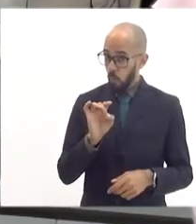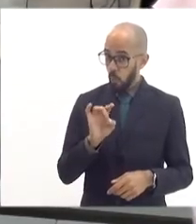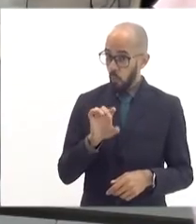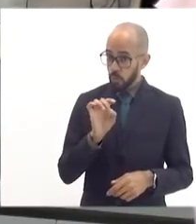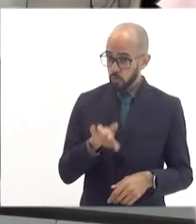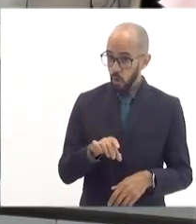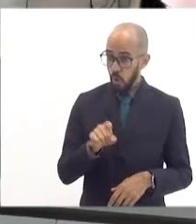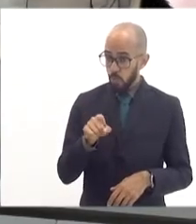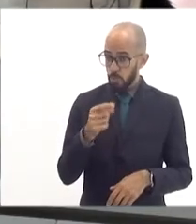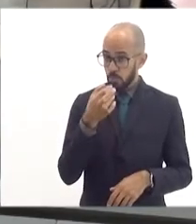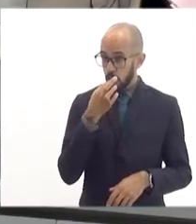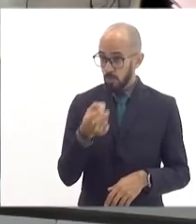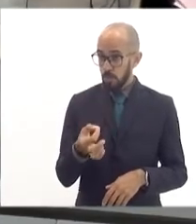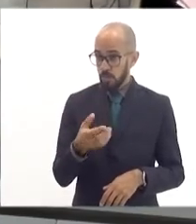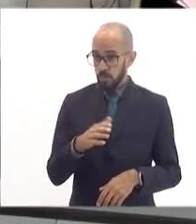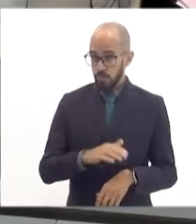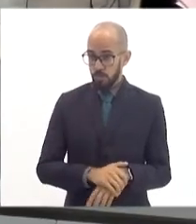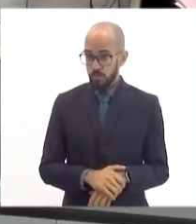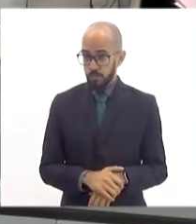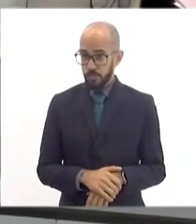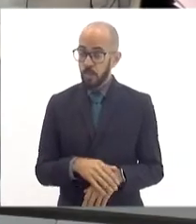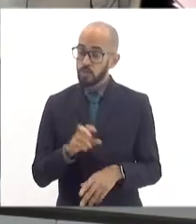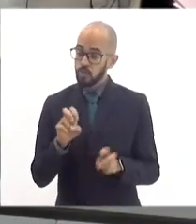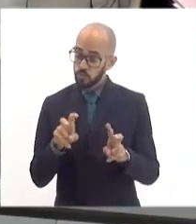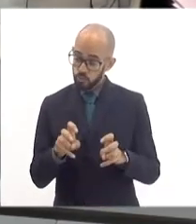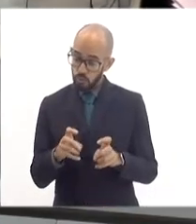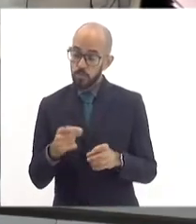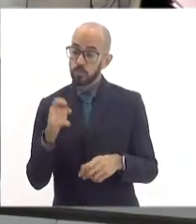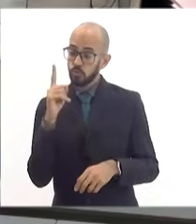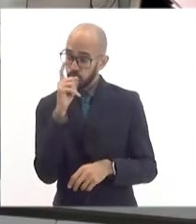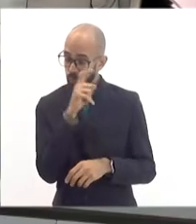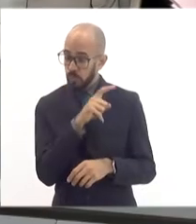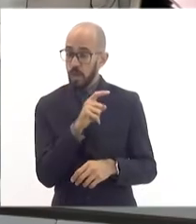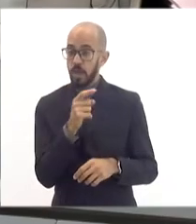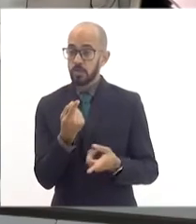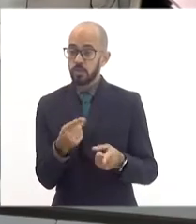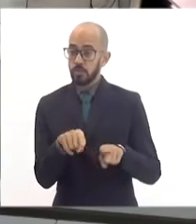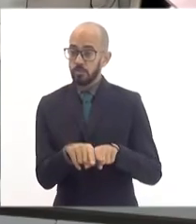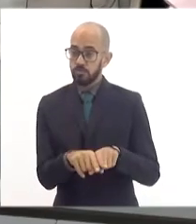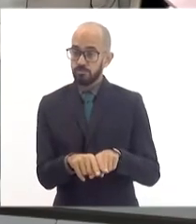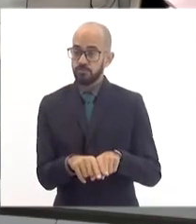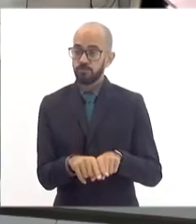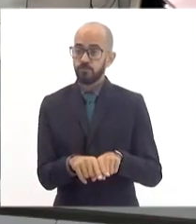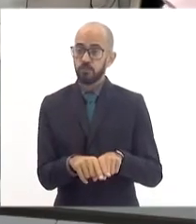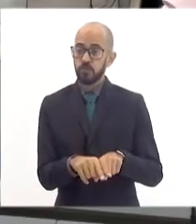favorável, a única observação... É o ente público. É de difícil implementação, porque,